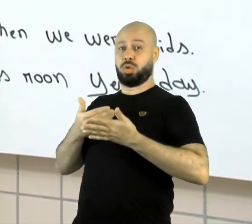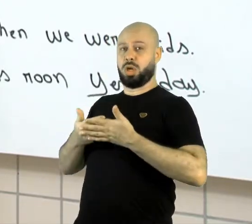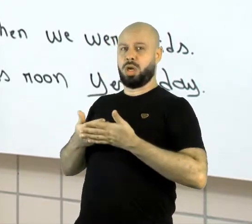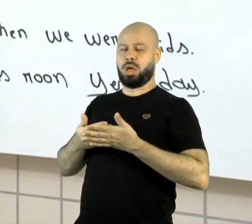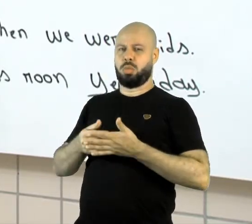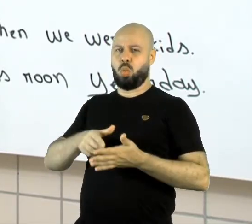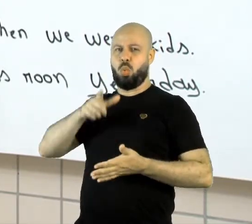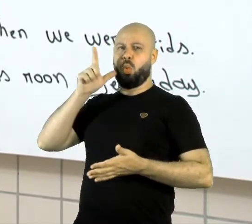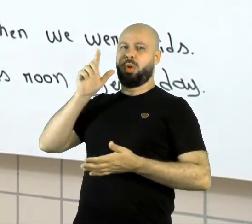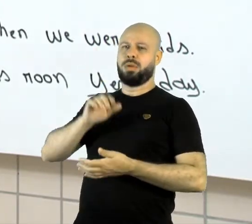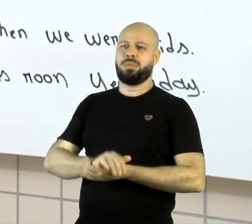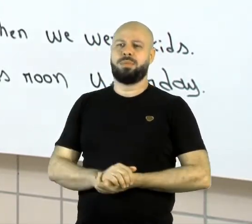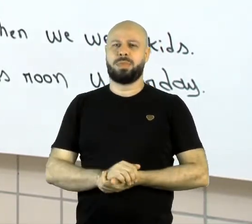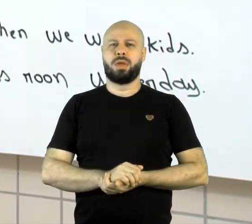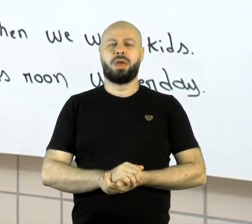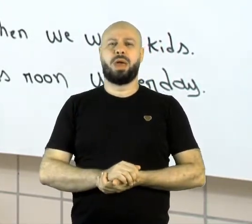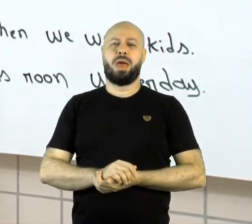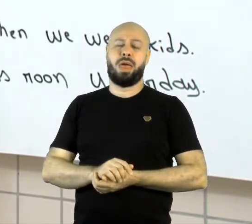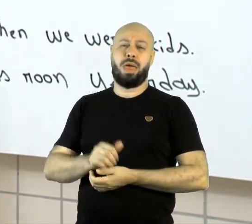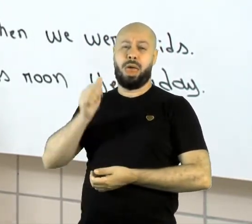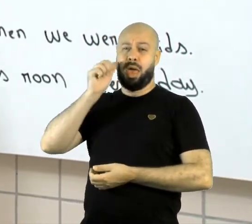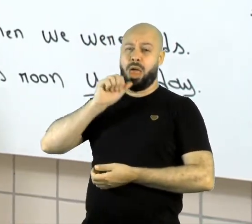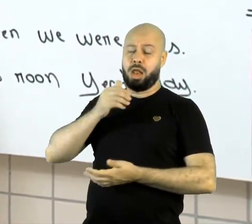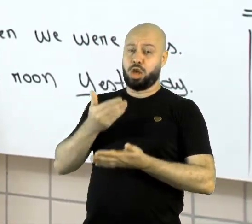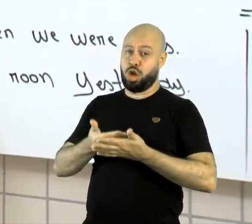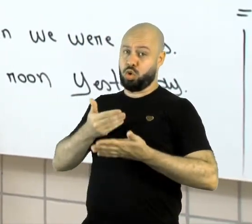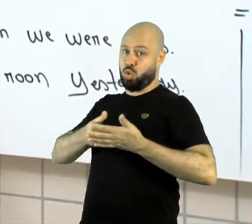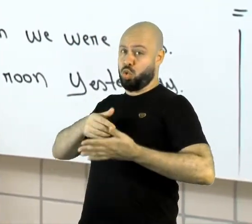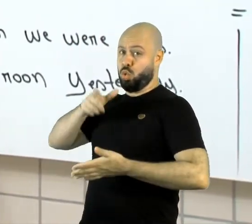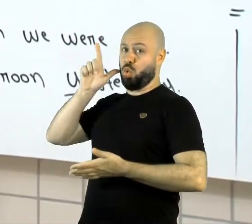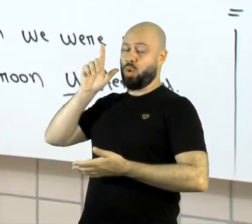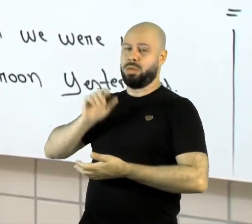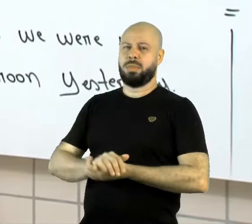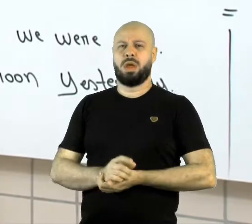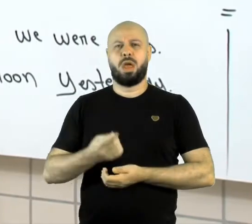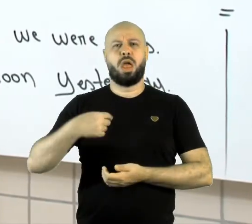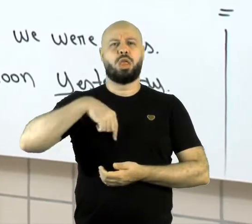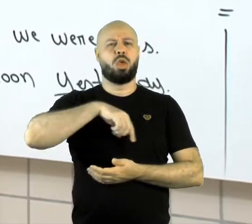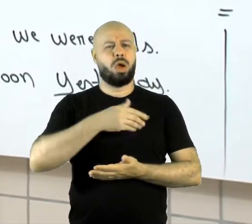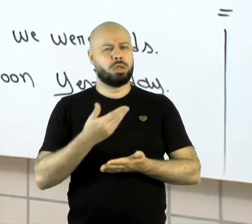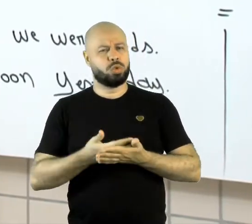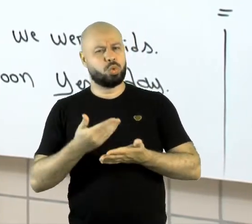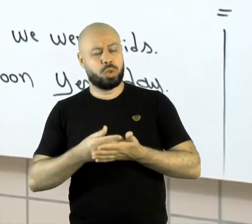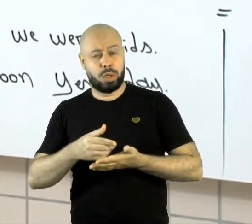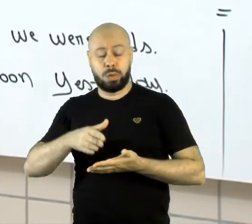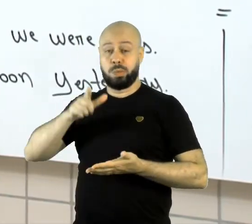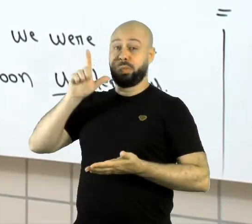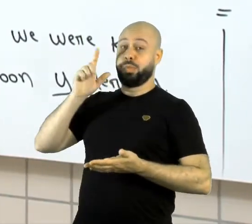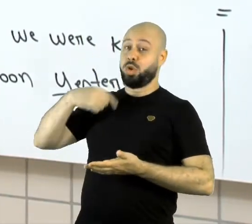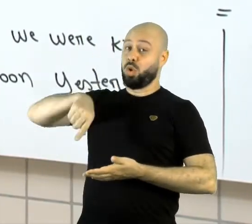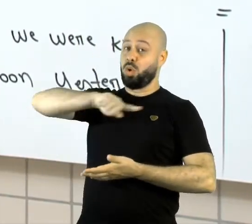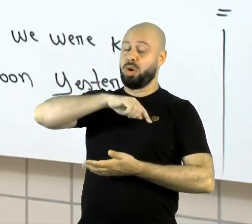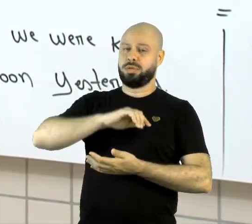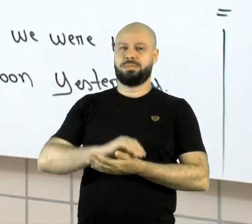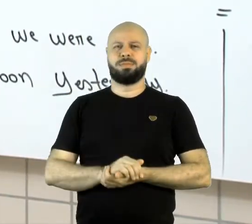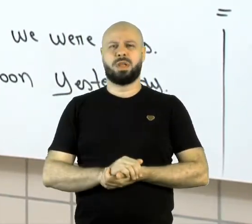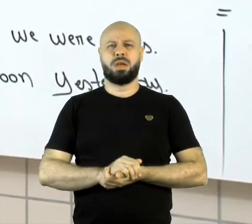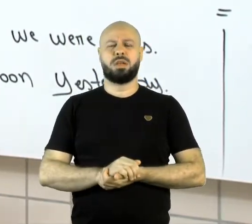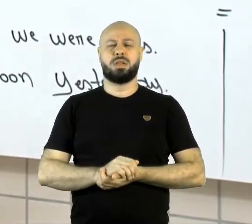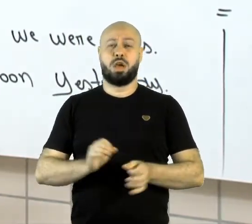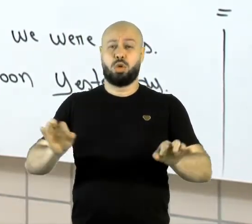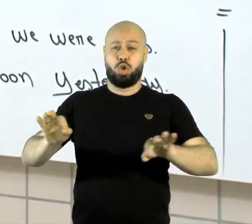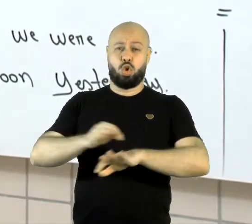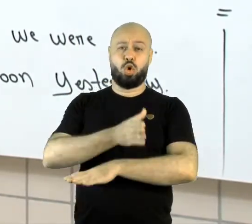eu estudei, ela estudou ontem, nós estudamos. Então é uma ação feita no